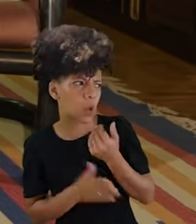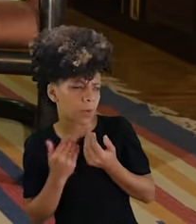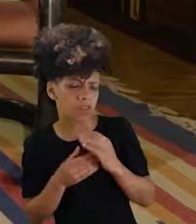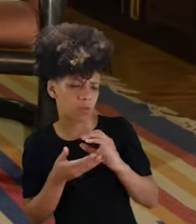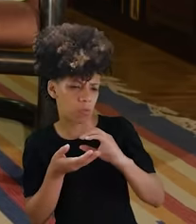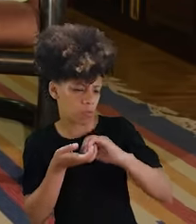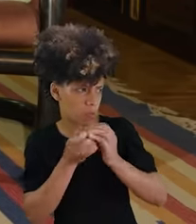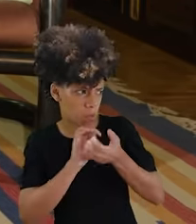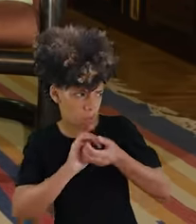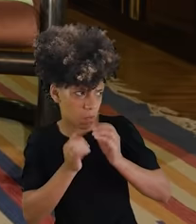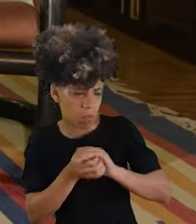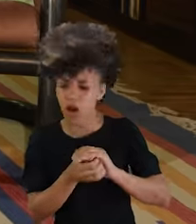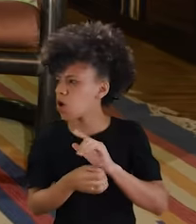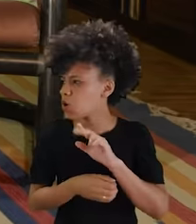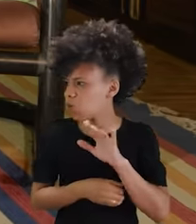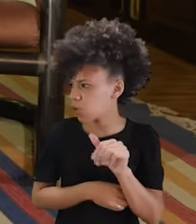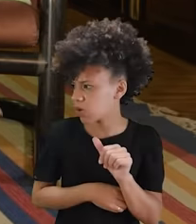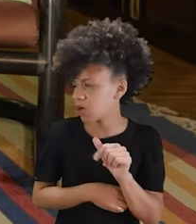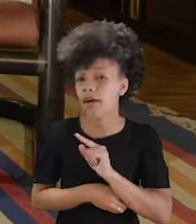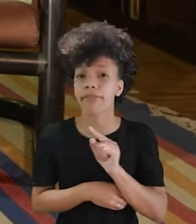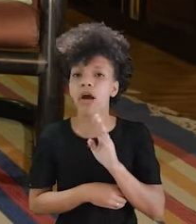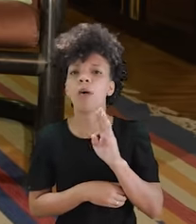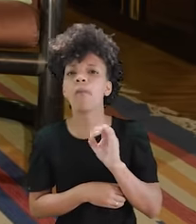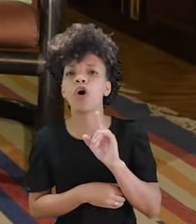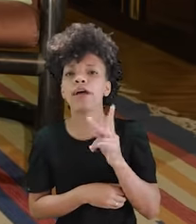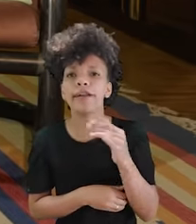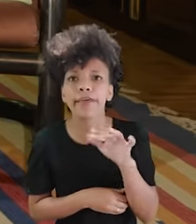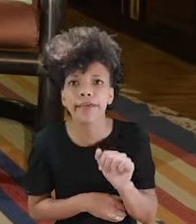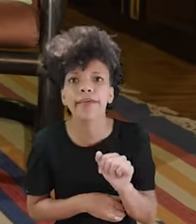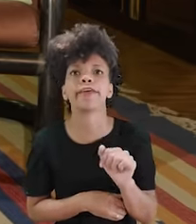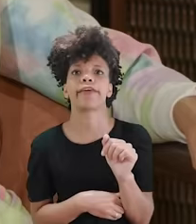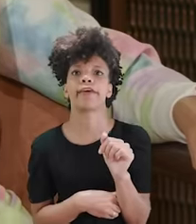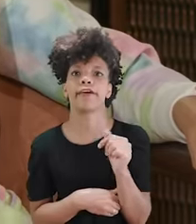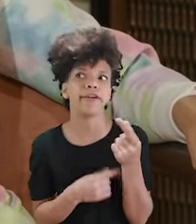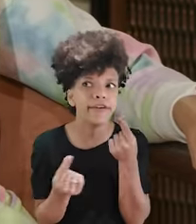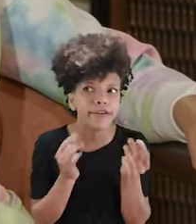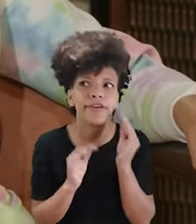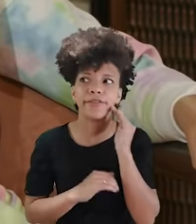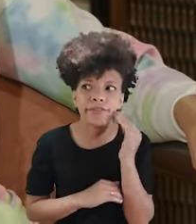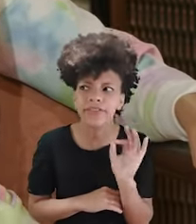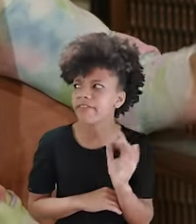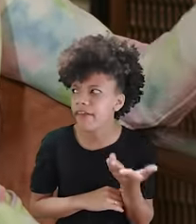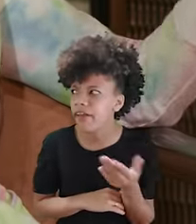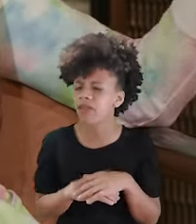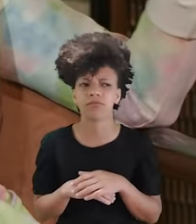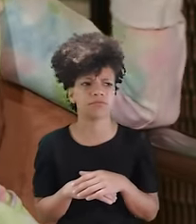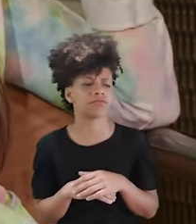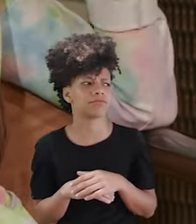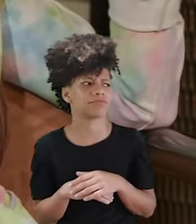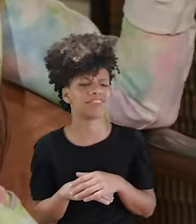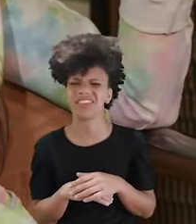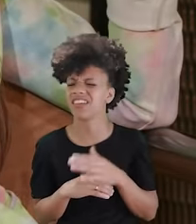Mister Dan Sinhozinho hoje tio do é E aí eu